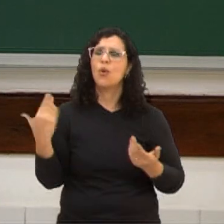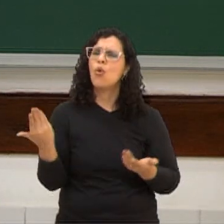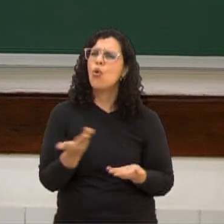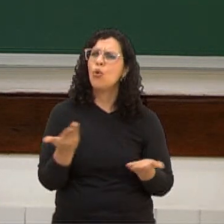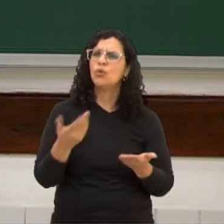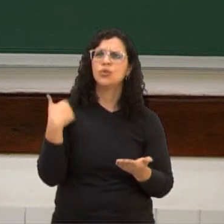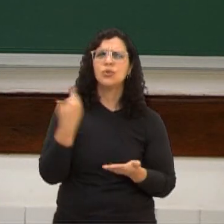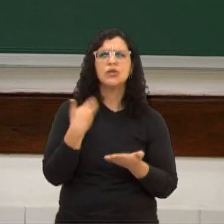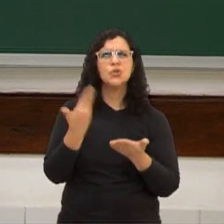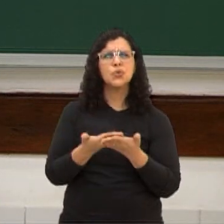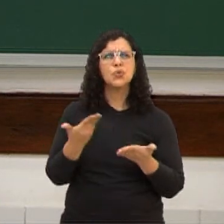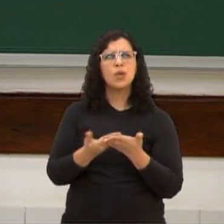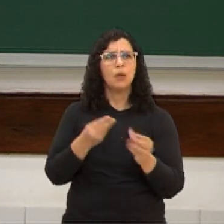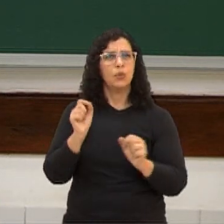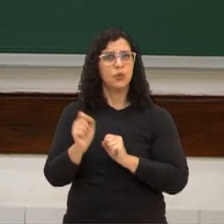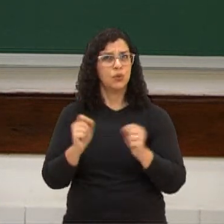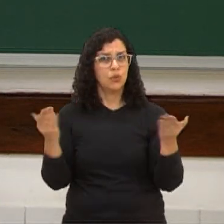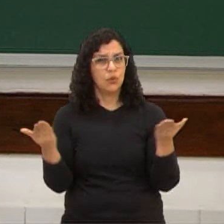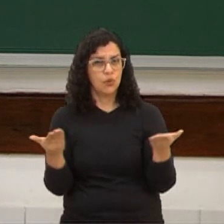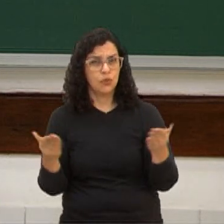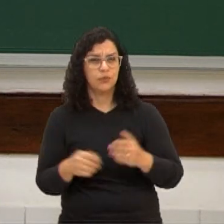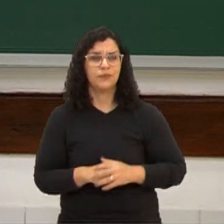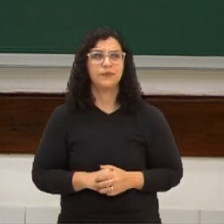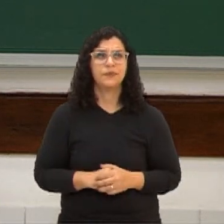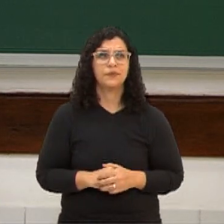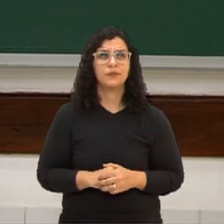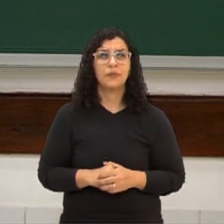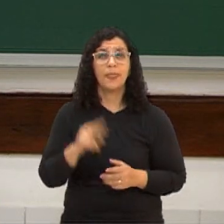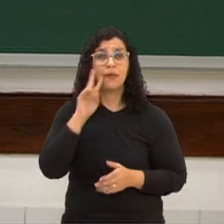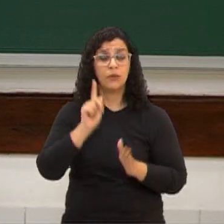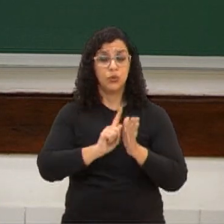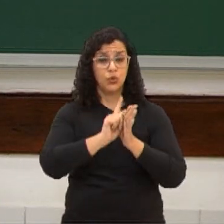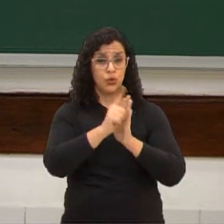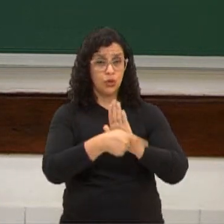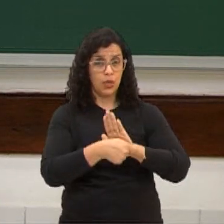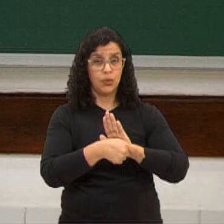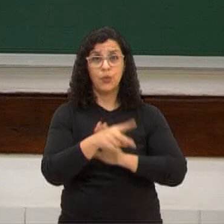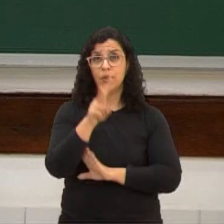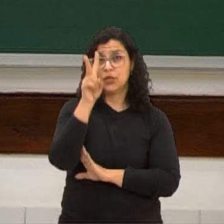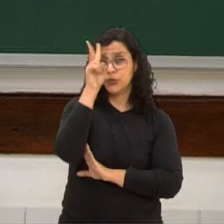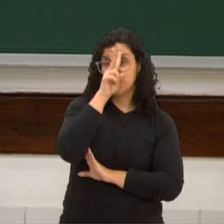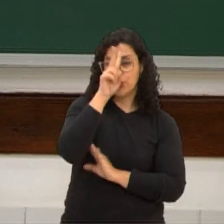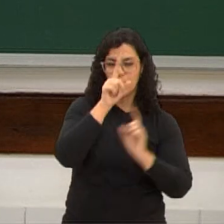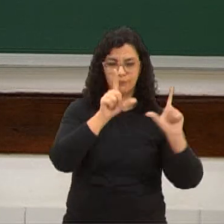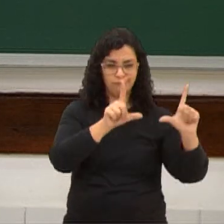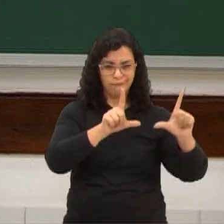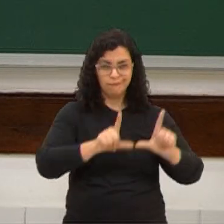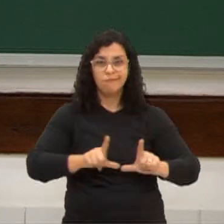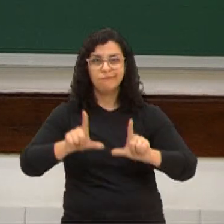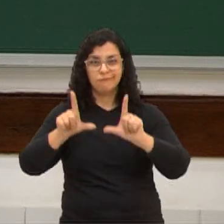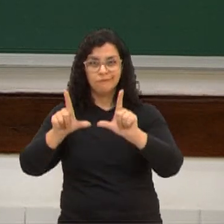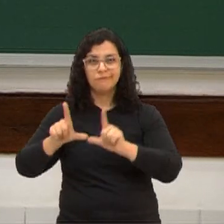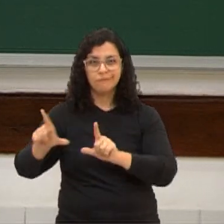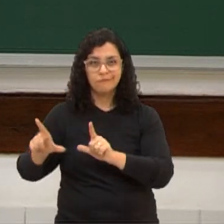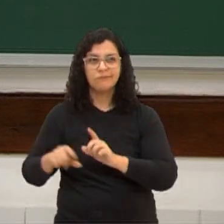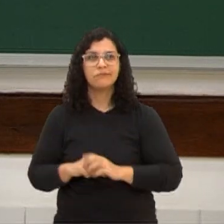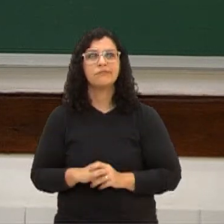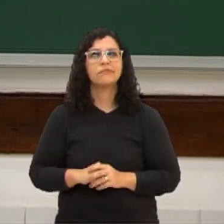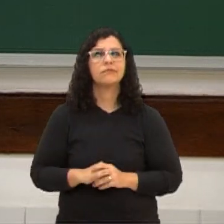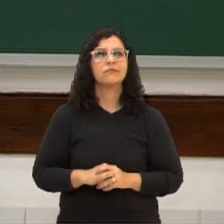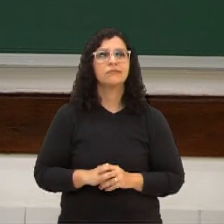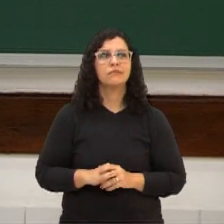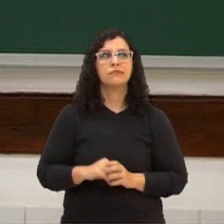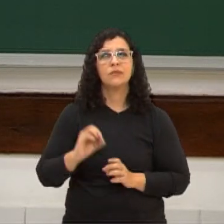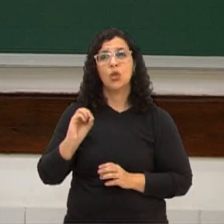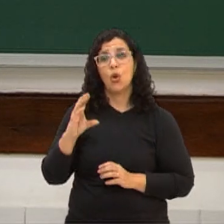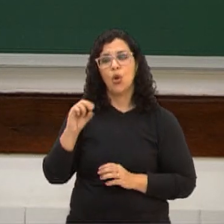vimos nesta classe? O que nós vimos na aula de hoje? Vimos o gênero textual historieta, o gênero historieta, ou comics, né?